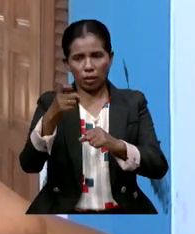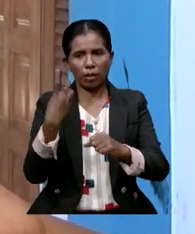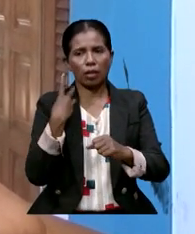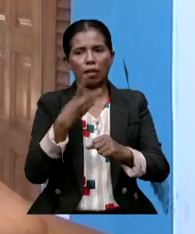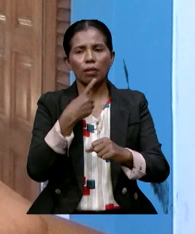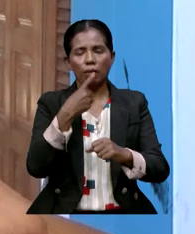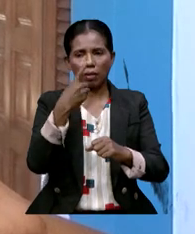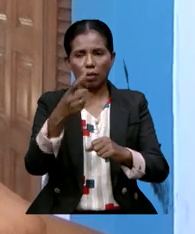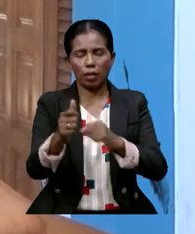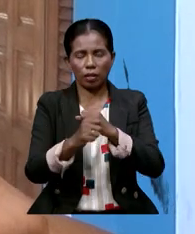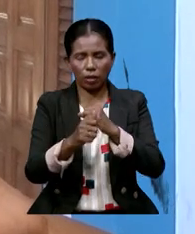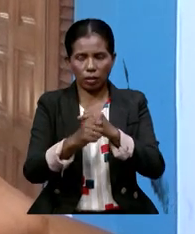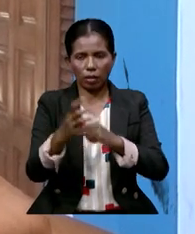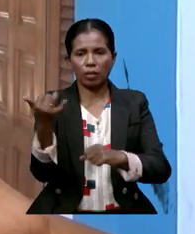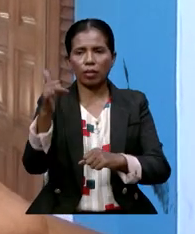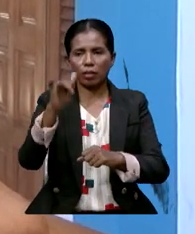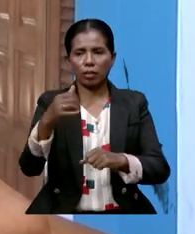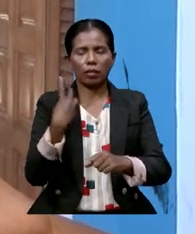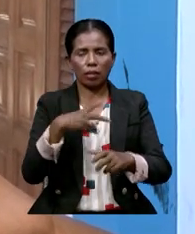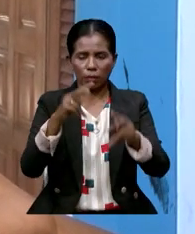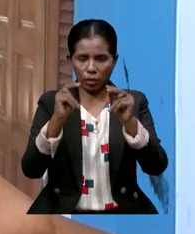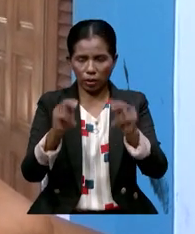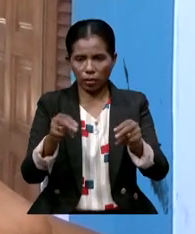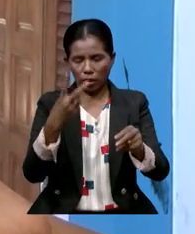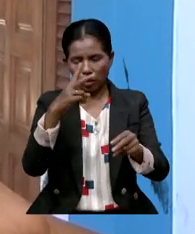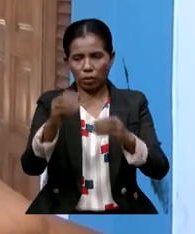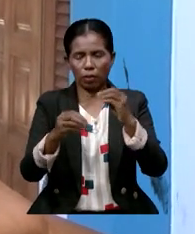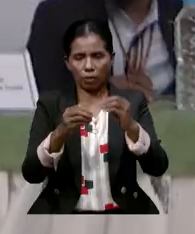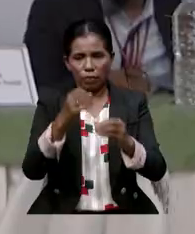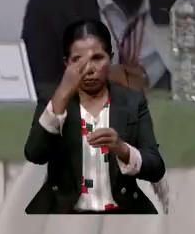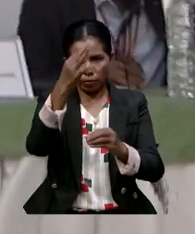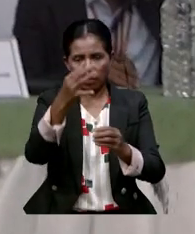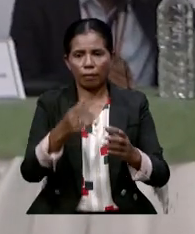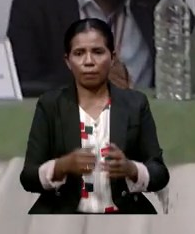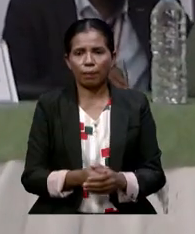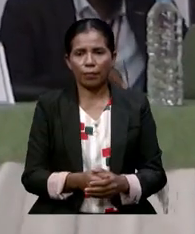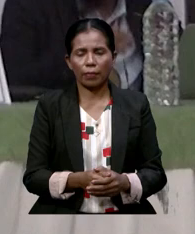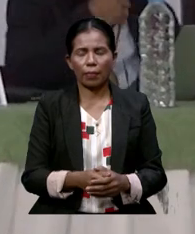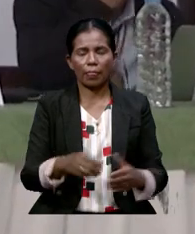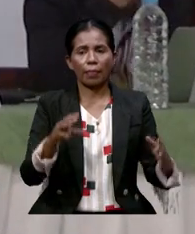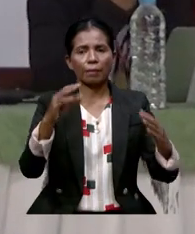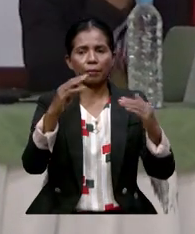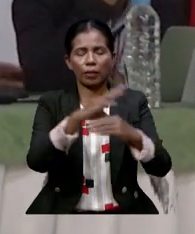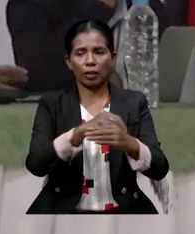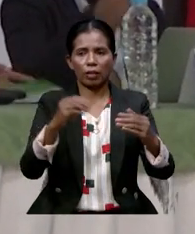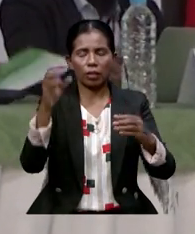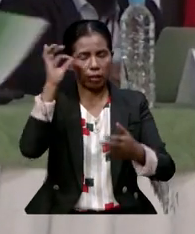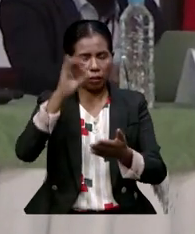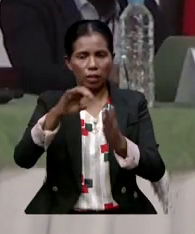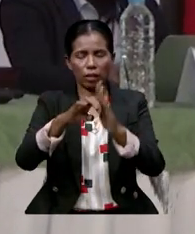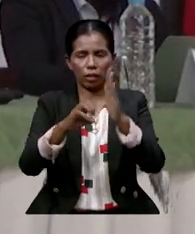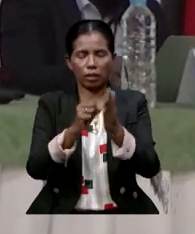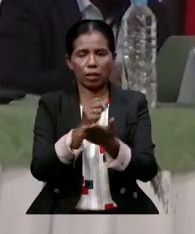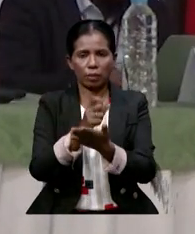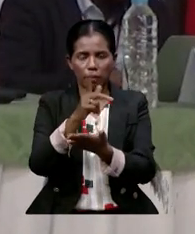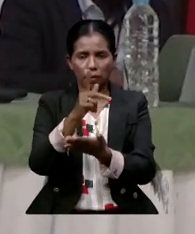a ação positiva, se dano bem, da precisa de dinheiro, a tua dia para a equipe. Orador e seminário ne mak Sekretaris Estado Komunikasi Sosial